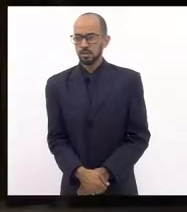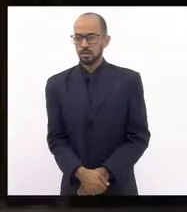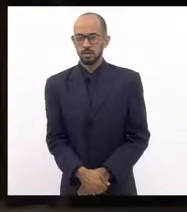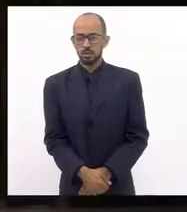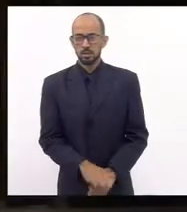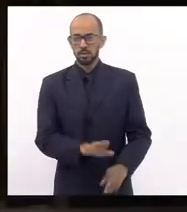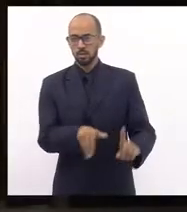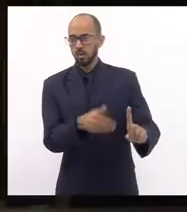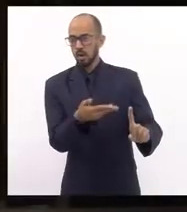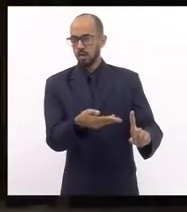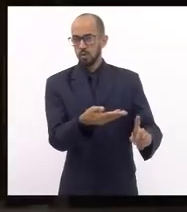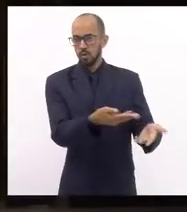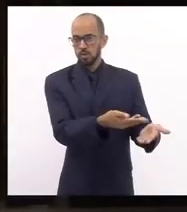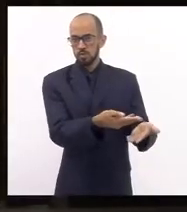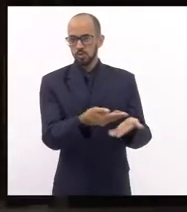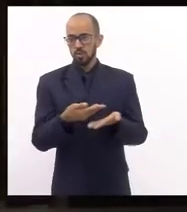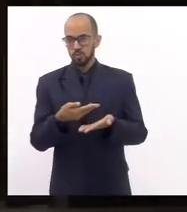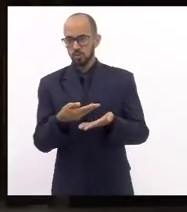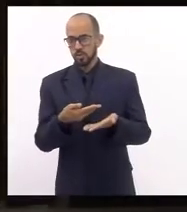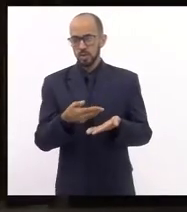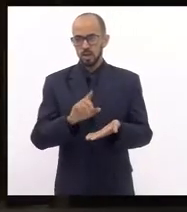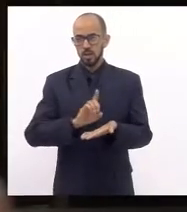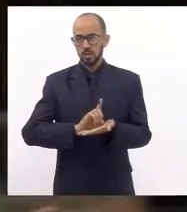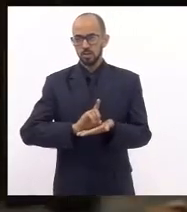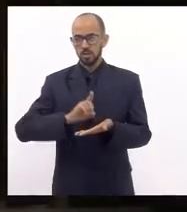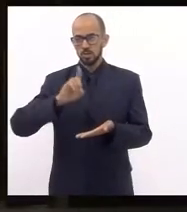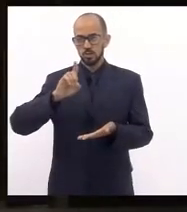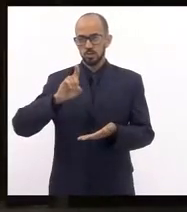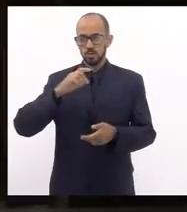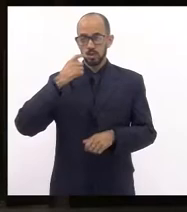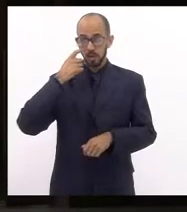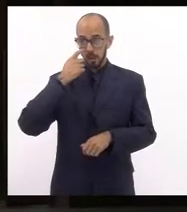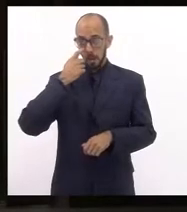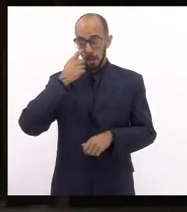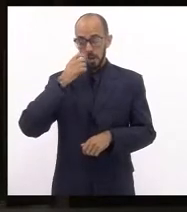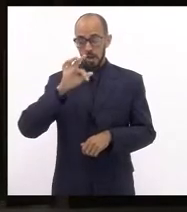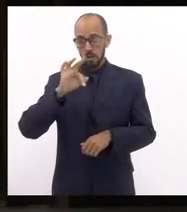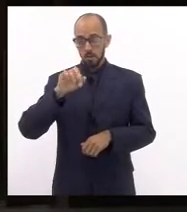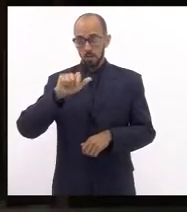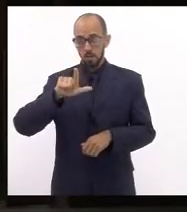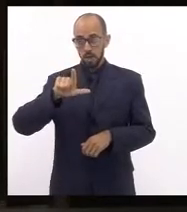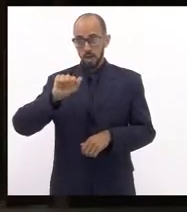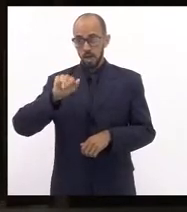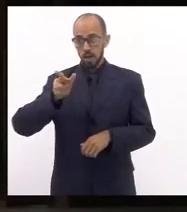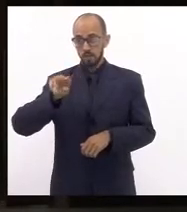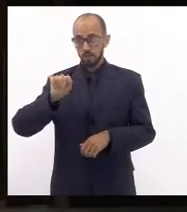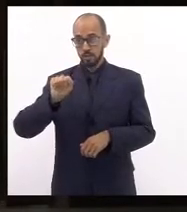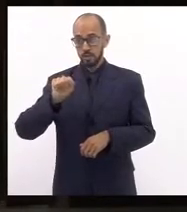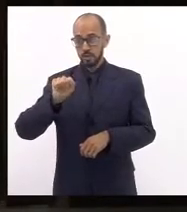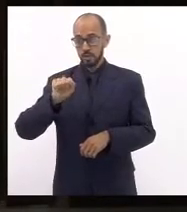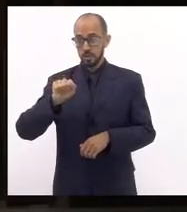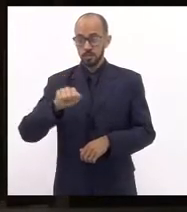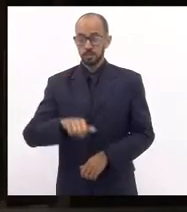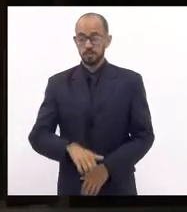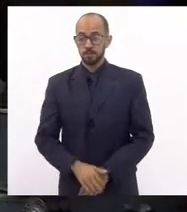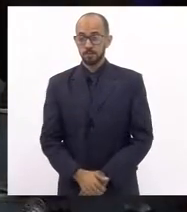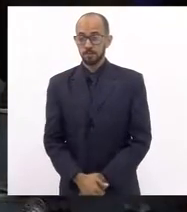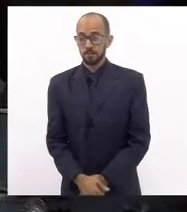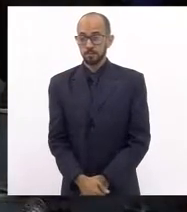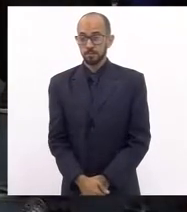Tenho a honra de chamar a excelentíssima doutora Flávia Vieira Costa.